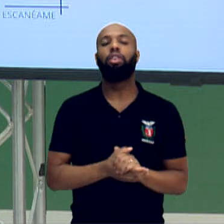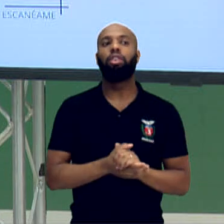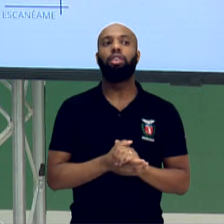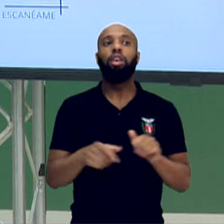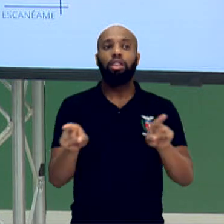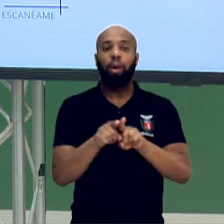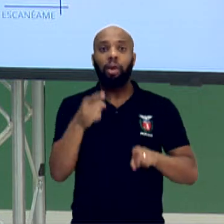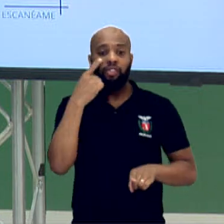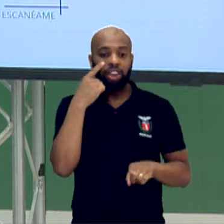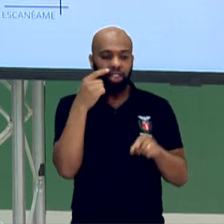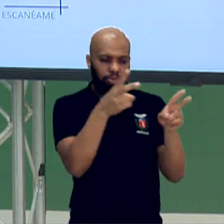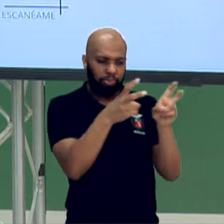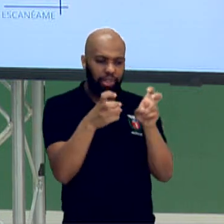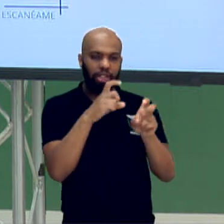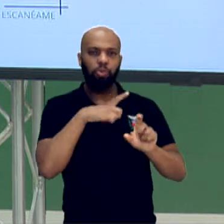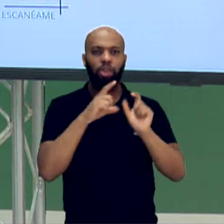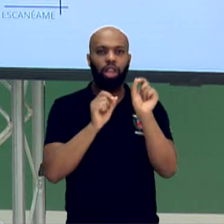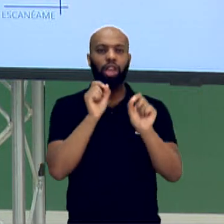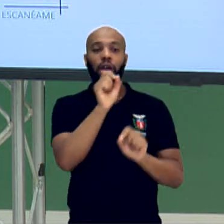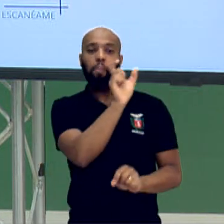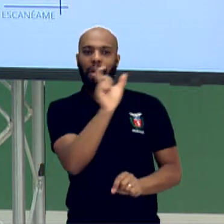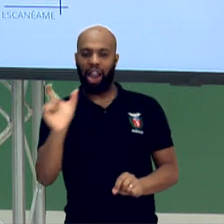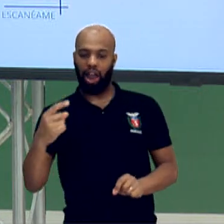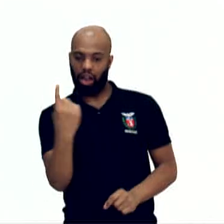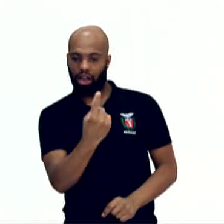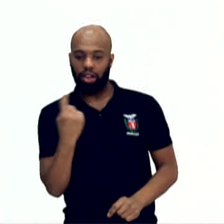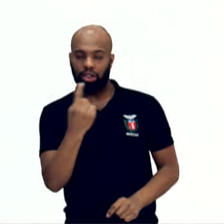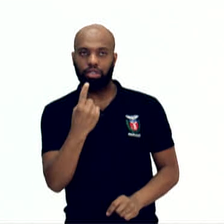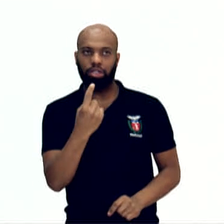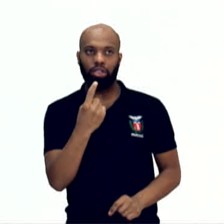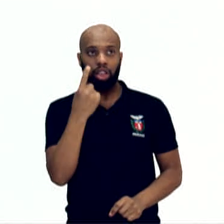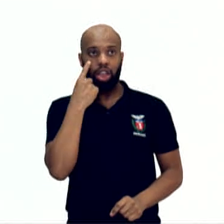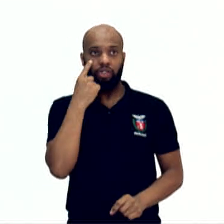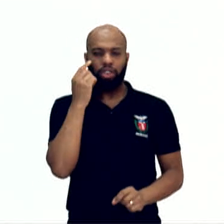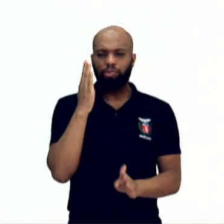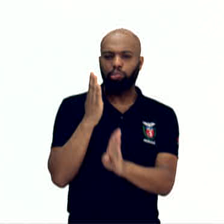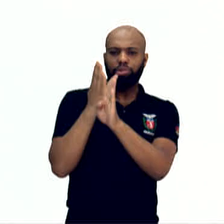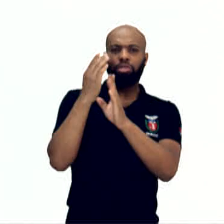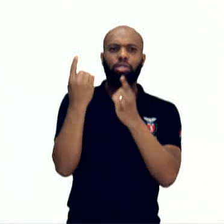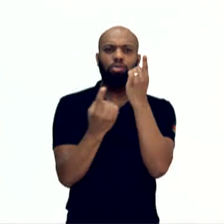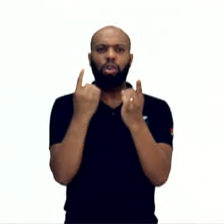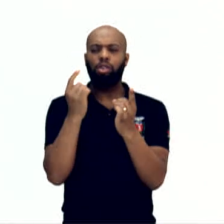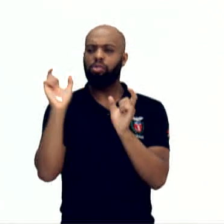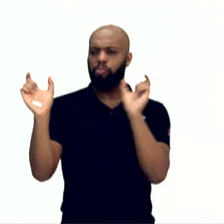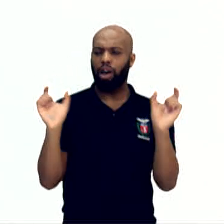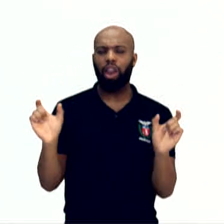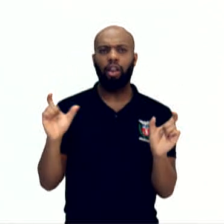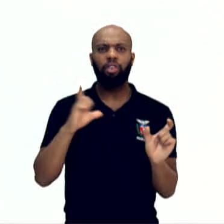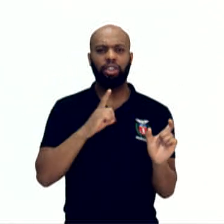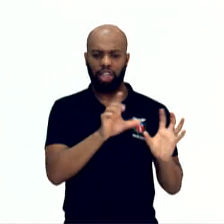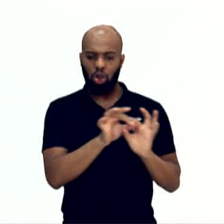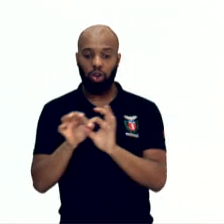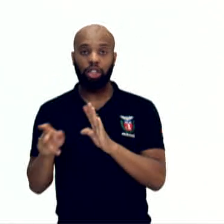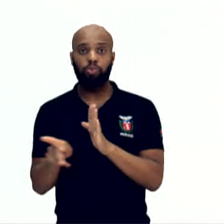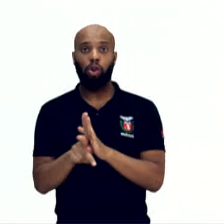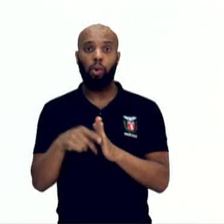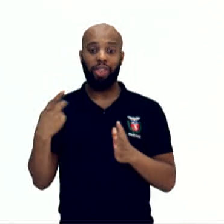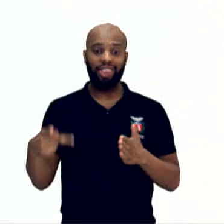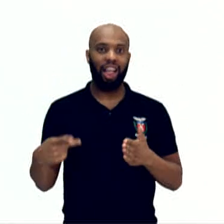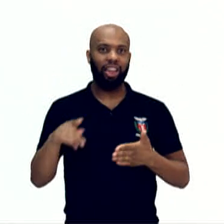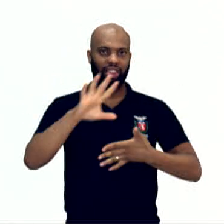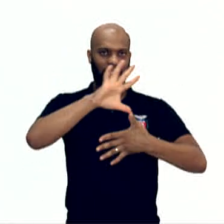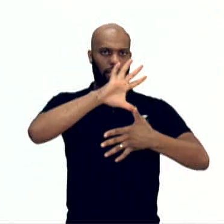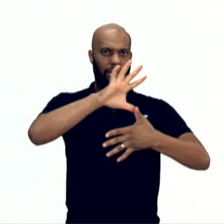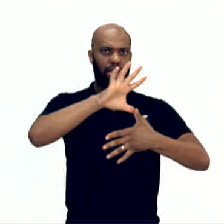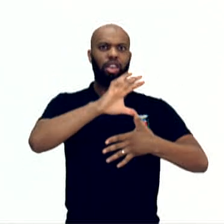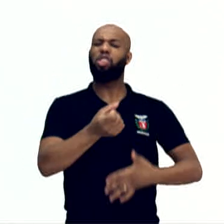palavras isoladas. E a ideia é identificar quais palavras pertencem ao contexto da América. Ah, mas professor, está um